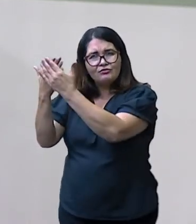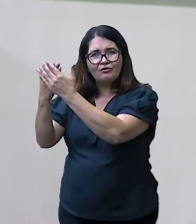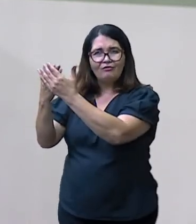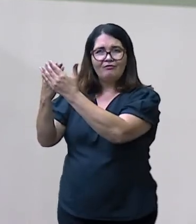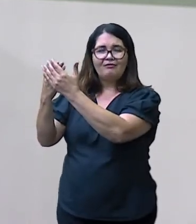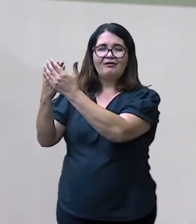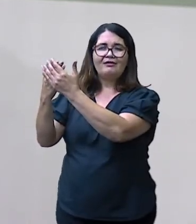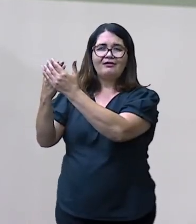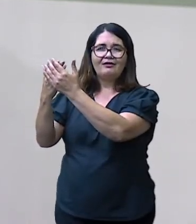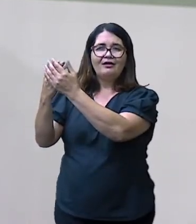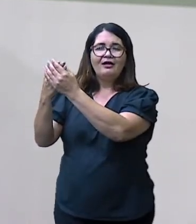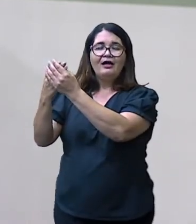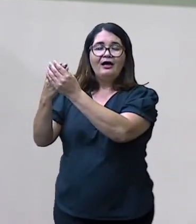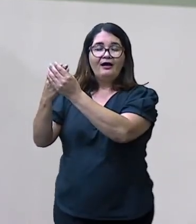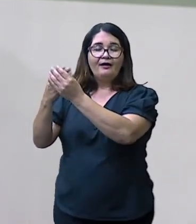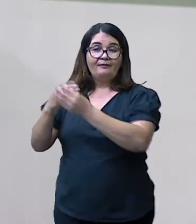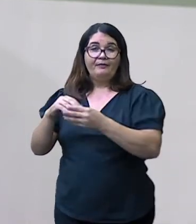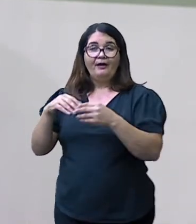essa